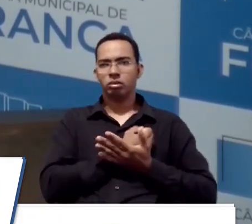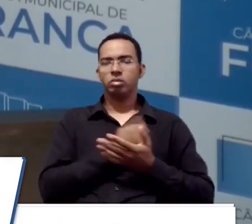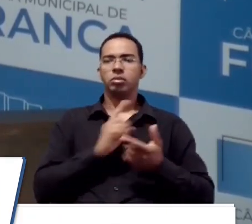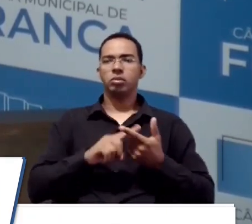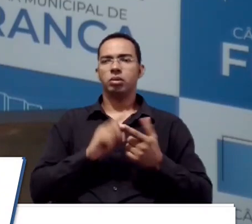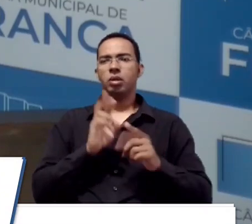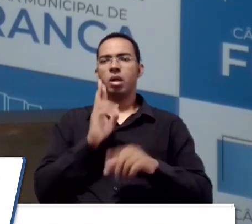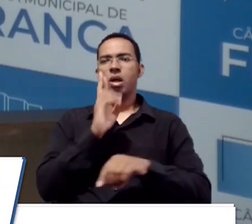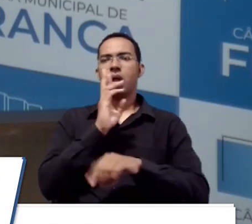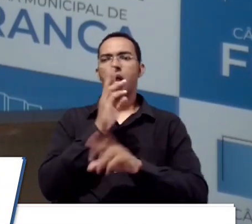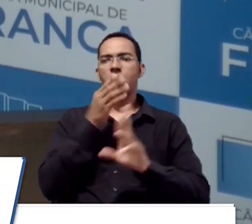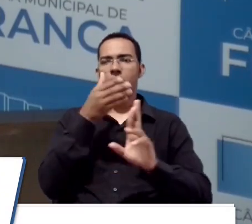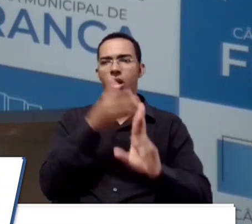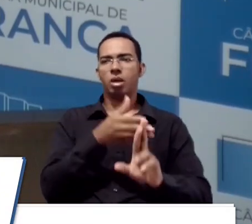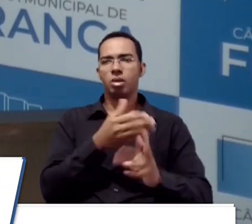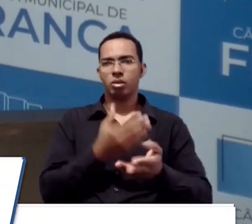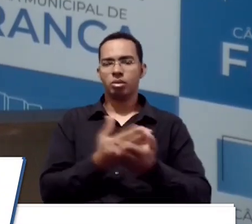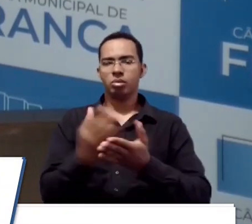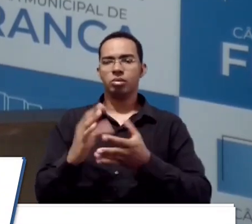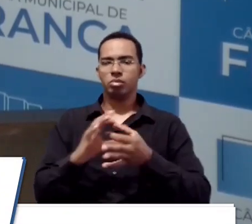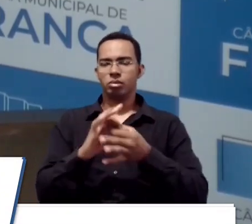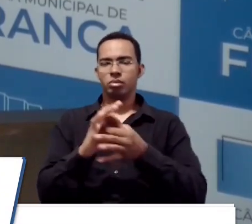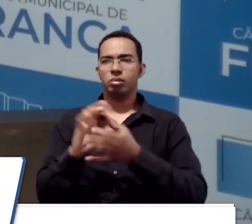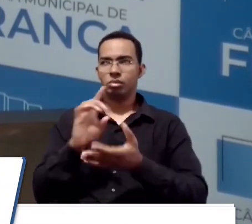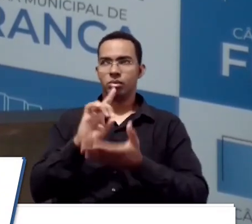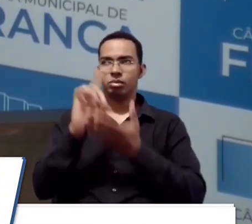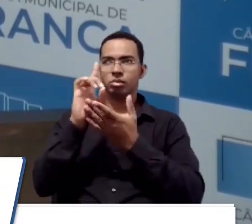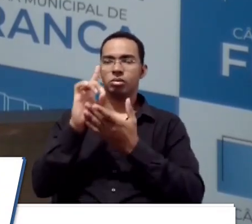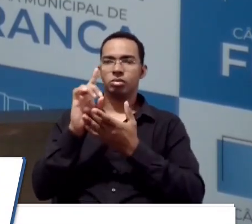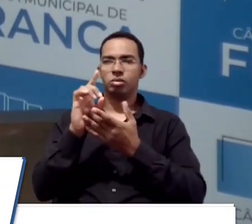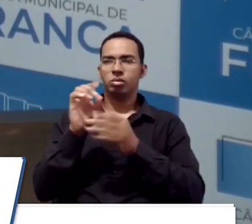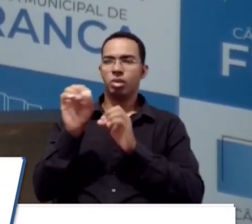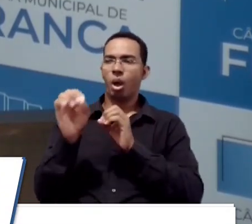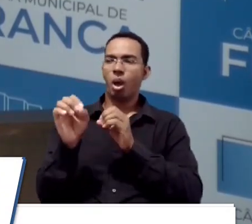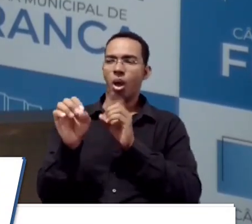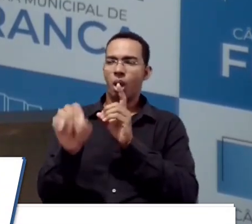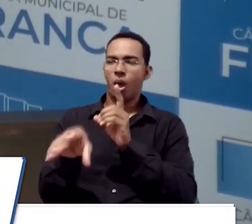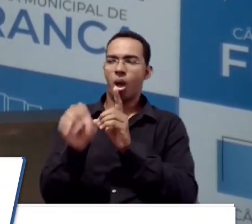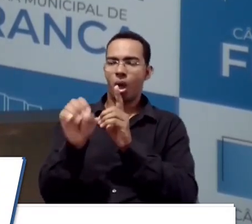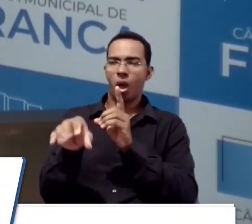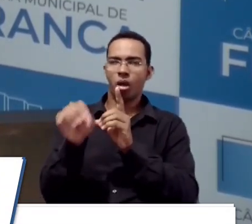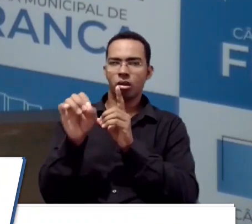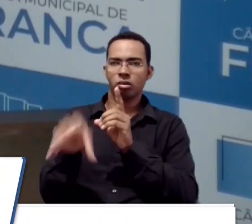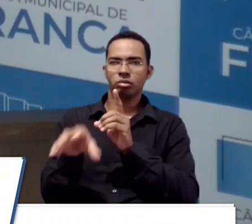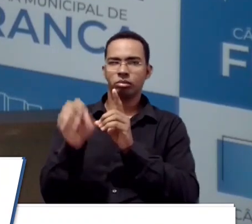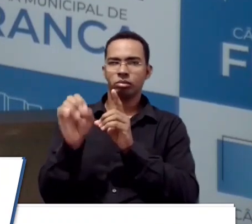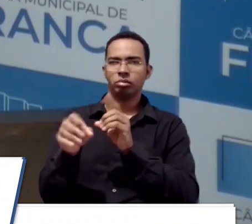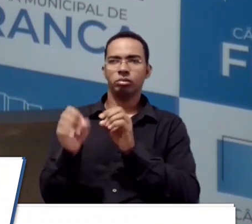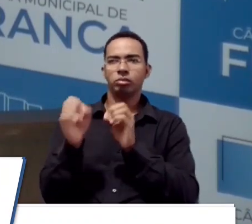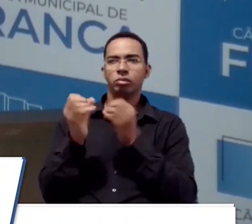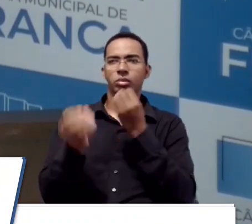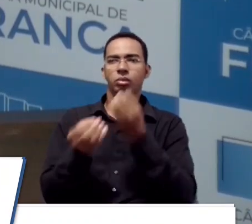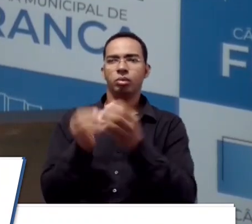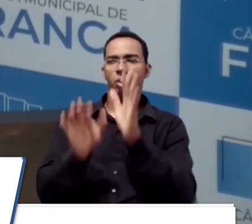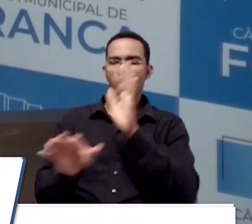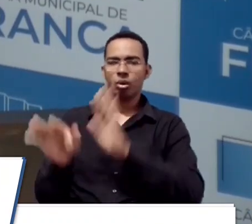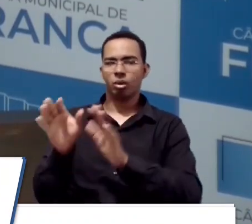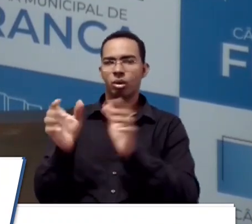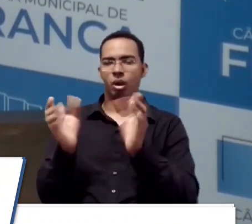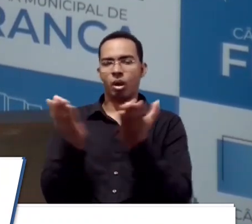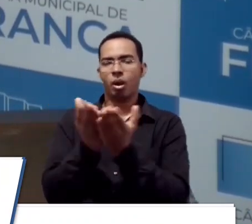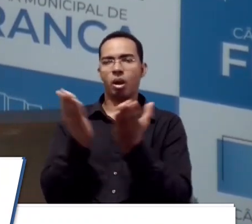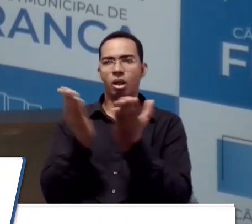representa o início da comunhão. E o discipulado, ensinando-os a guardar a palavra do